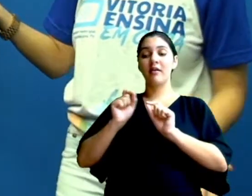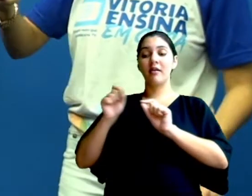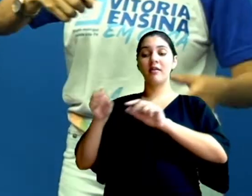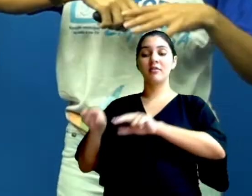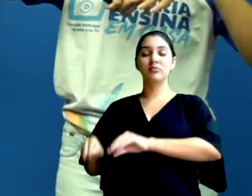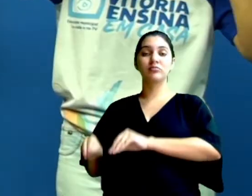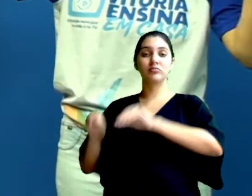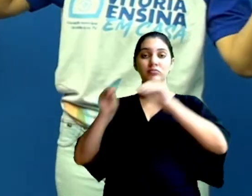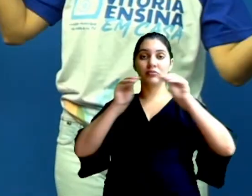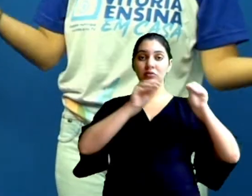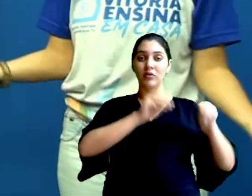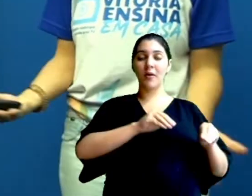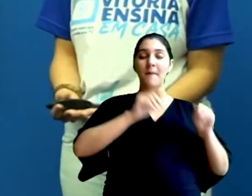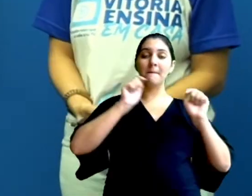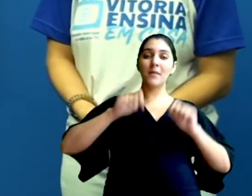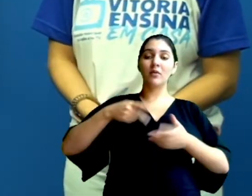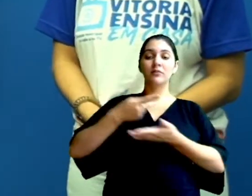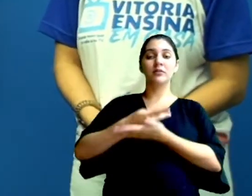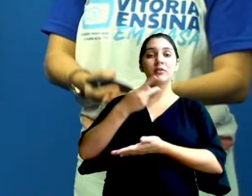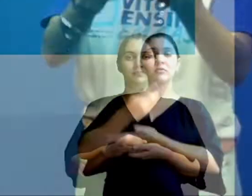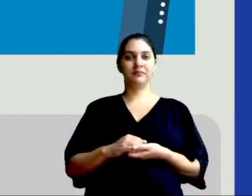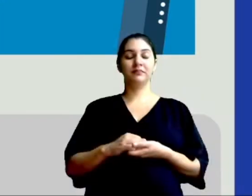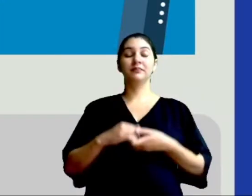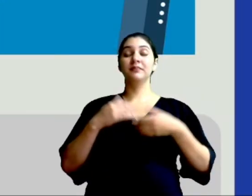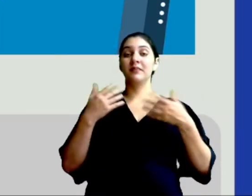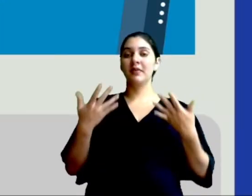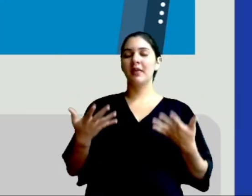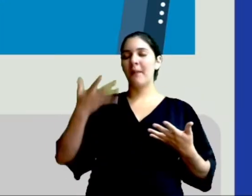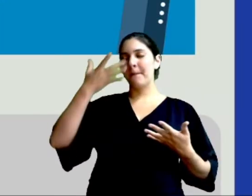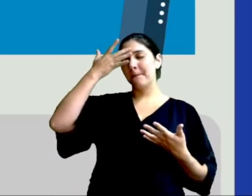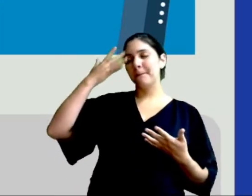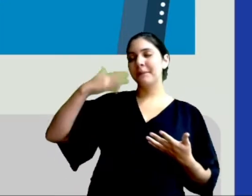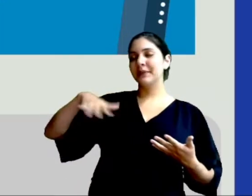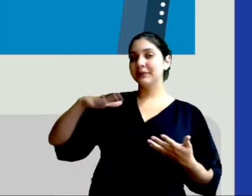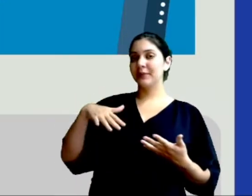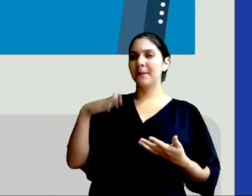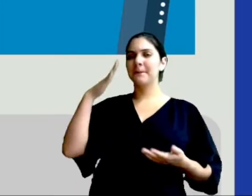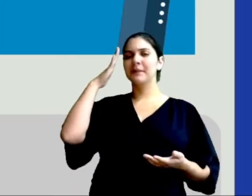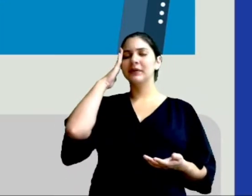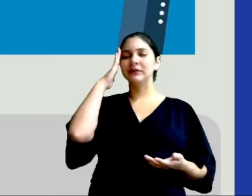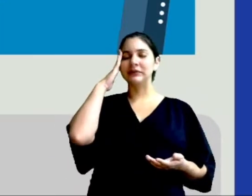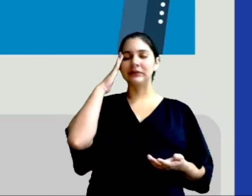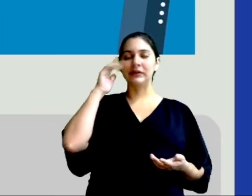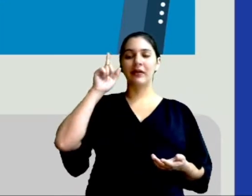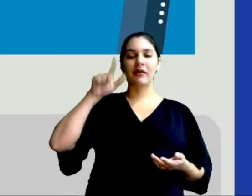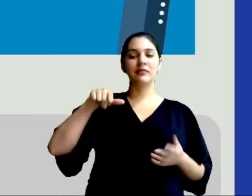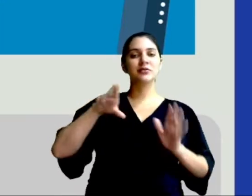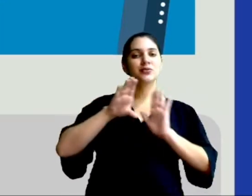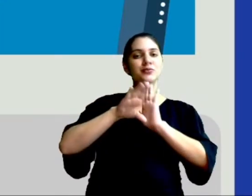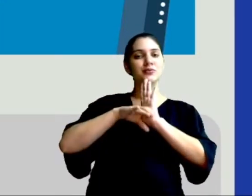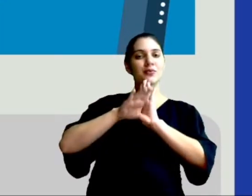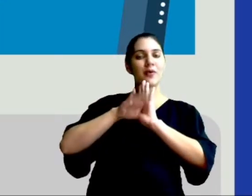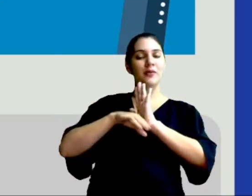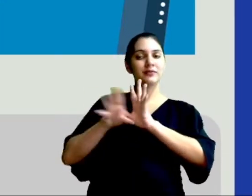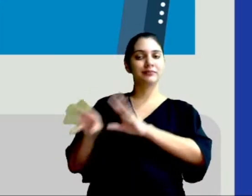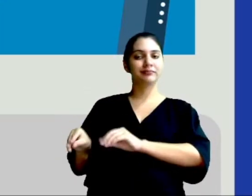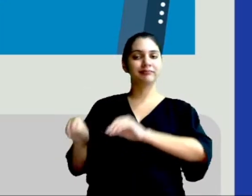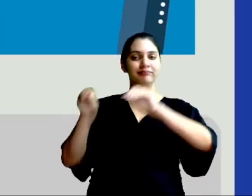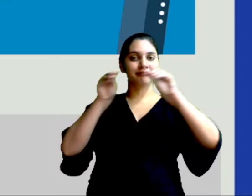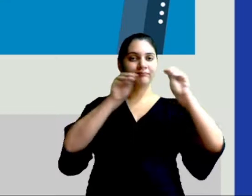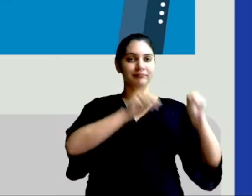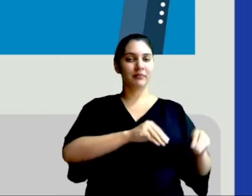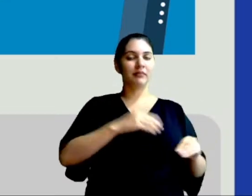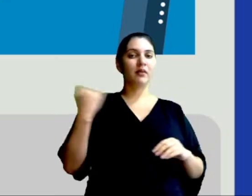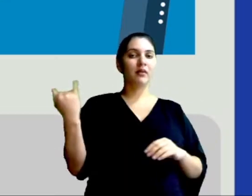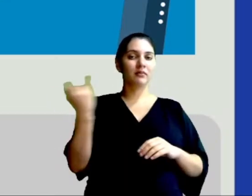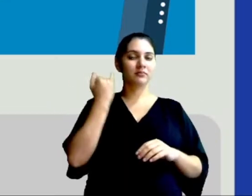podem acontecer por inúmeros fatores. Então, pessoal, para entendermos esses conceitos de deslocamentos,